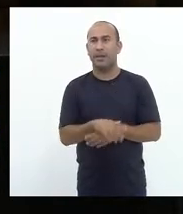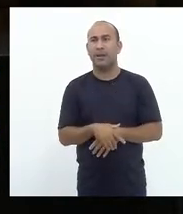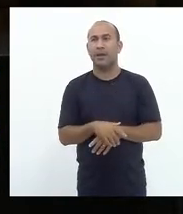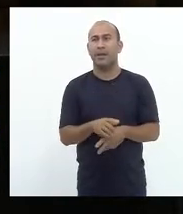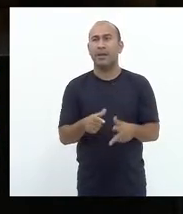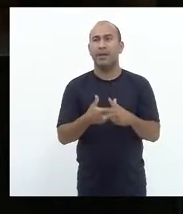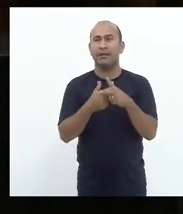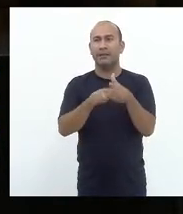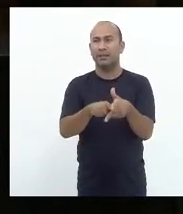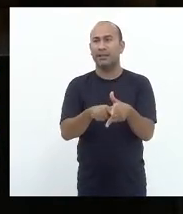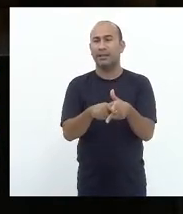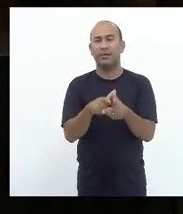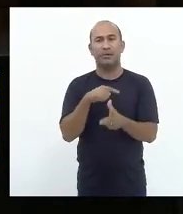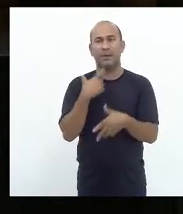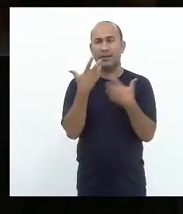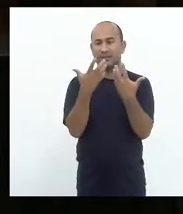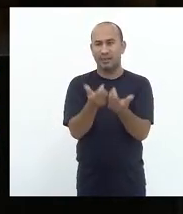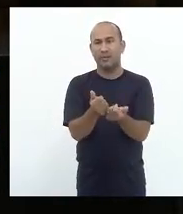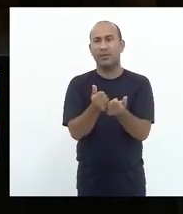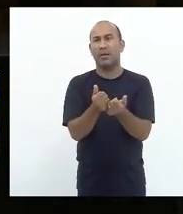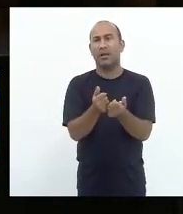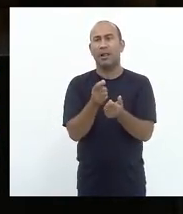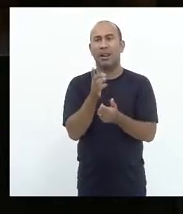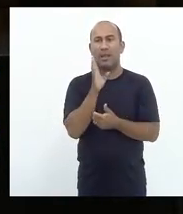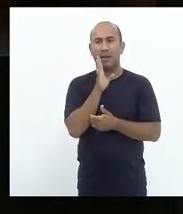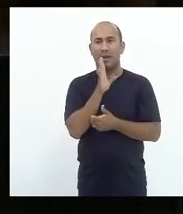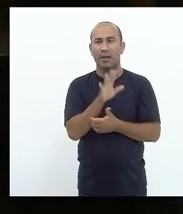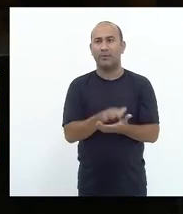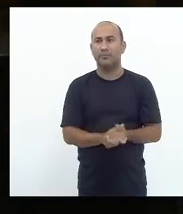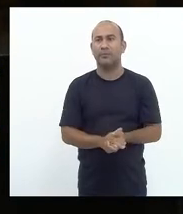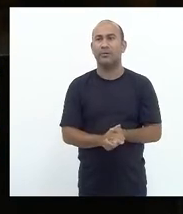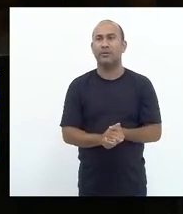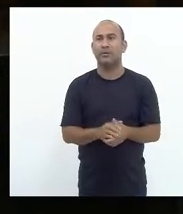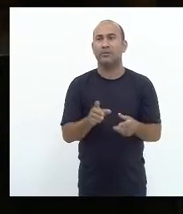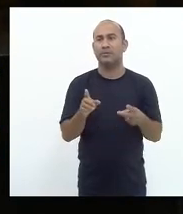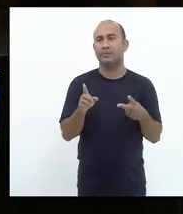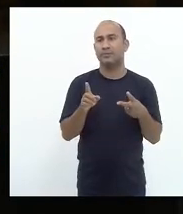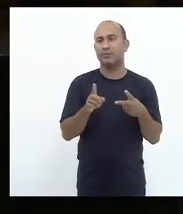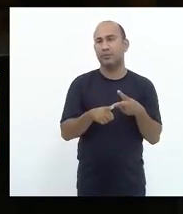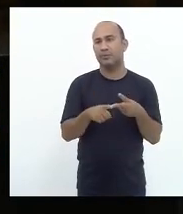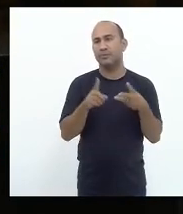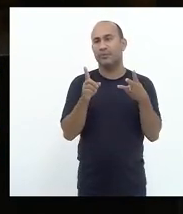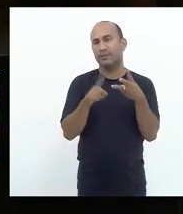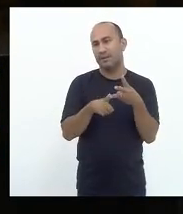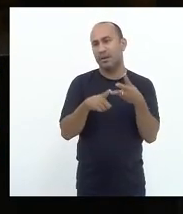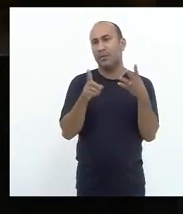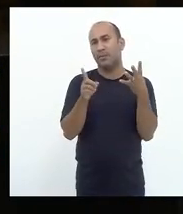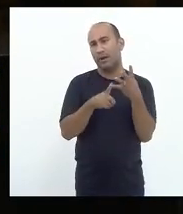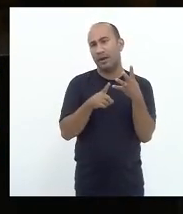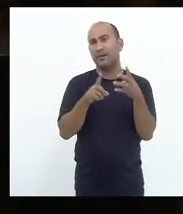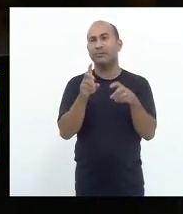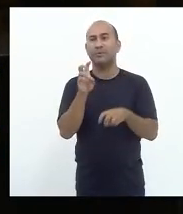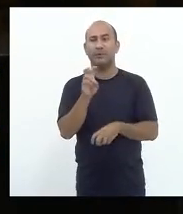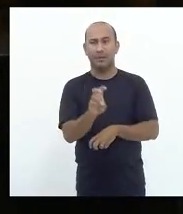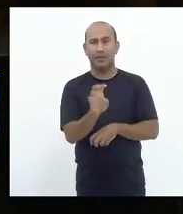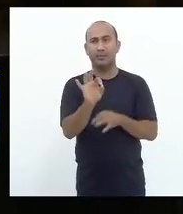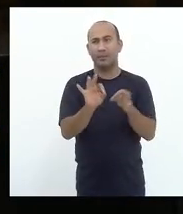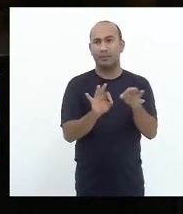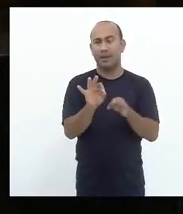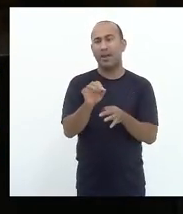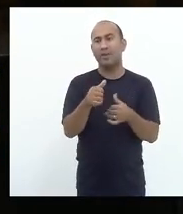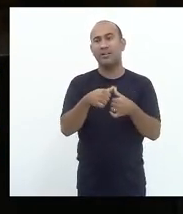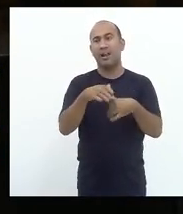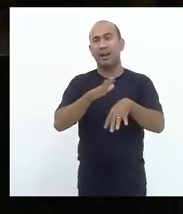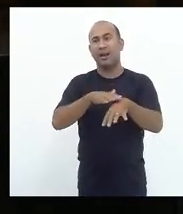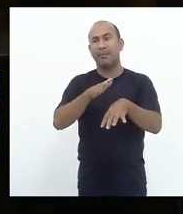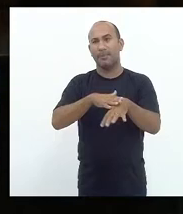pela ilegalidade. O segundo, terceiro, quarto e o quinto projeto estão na mão dos relatores.